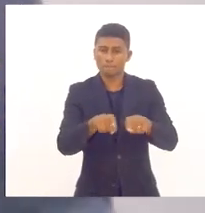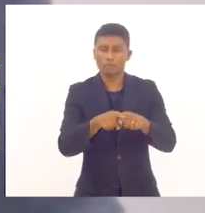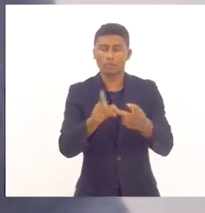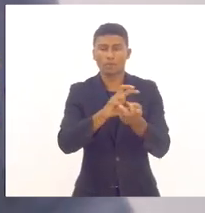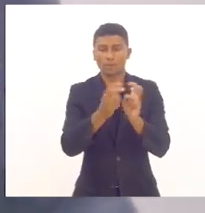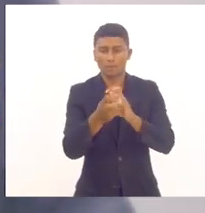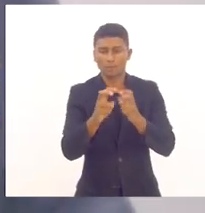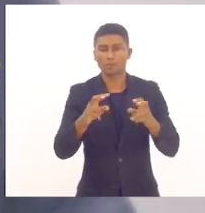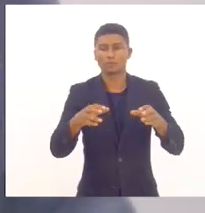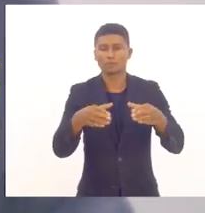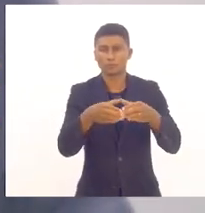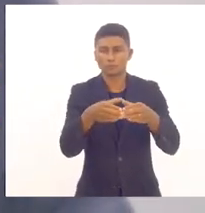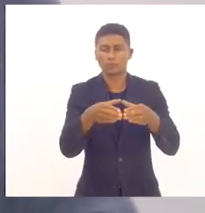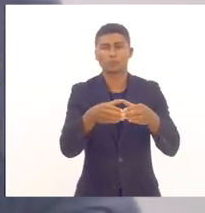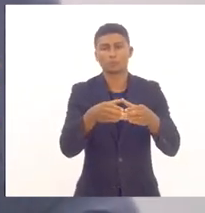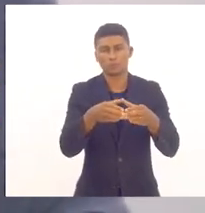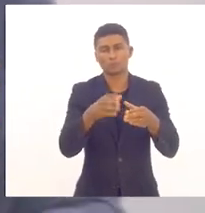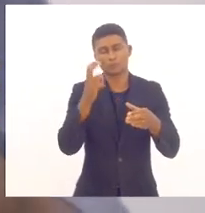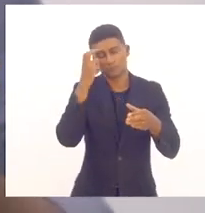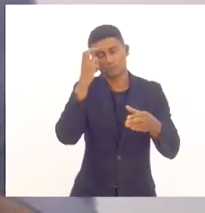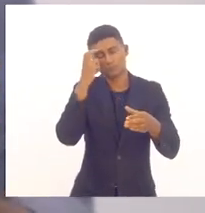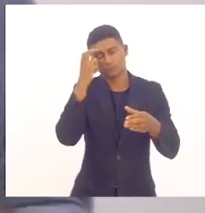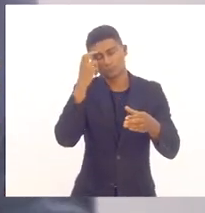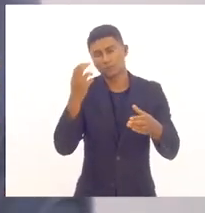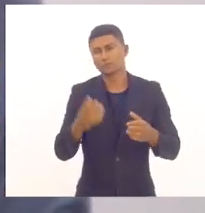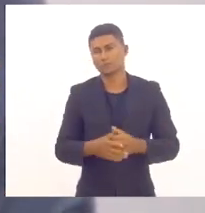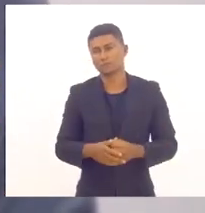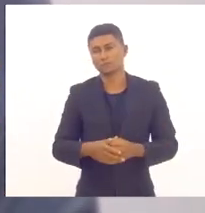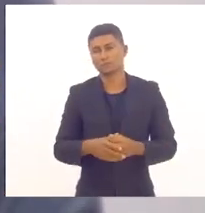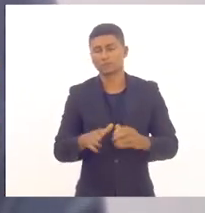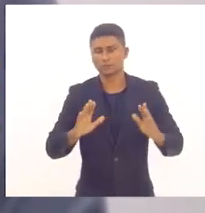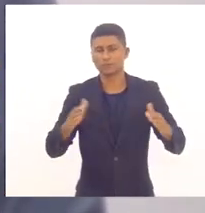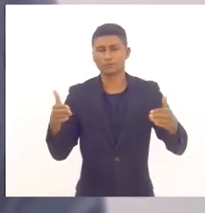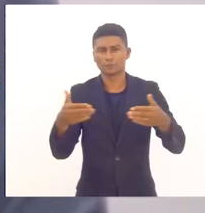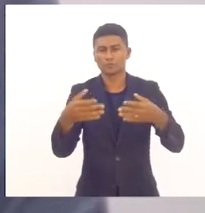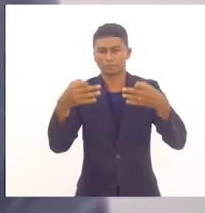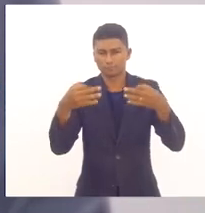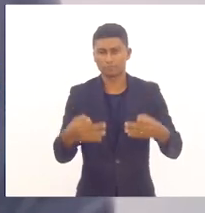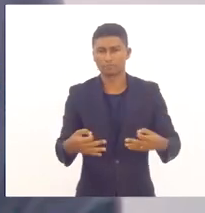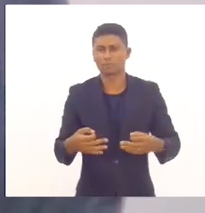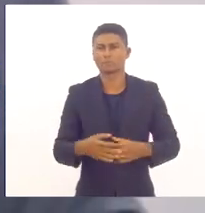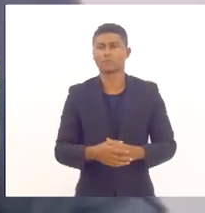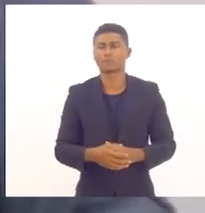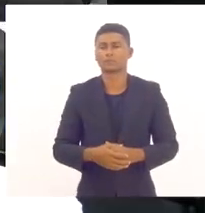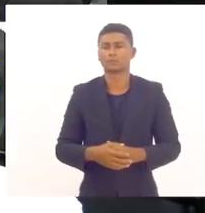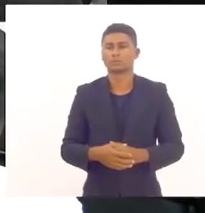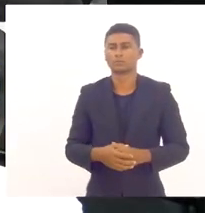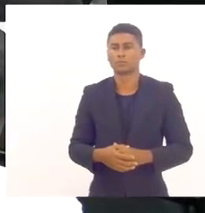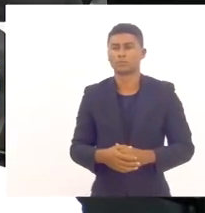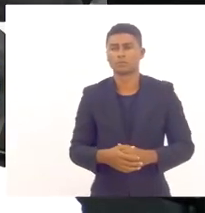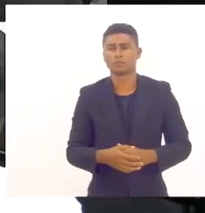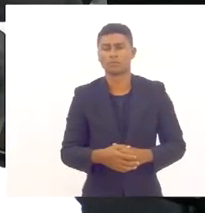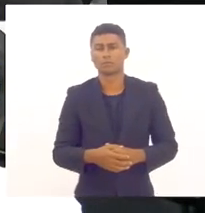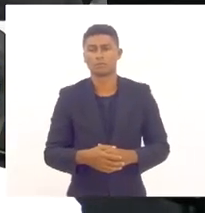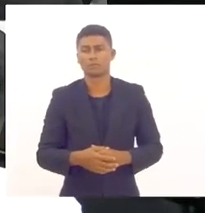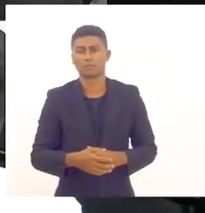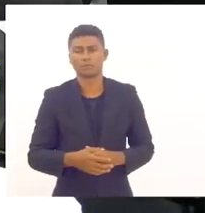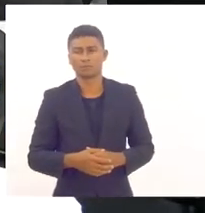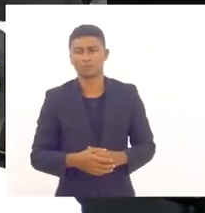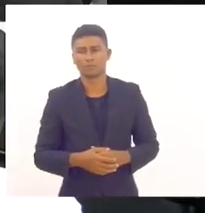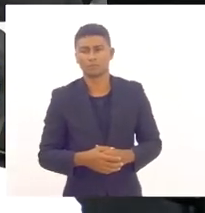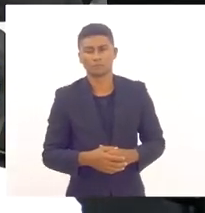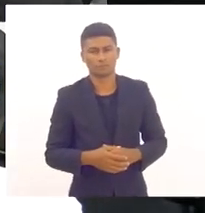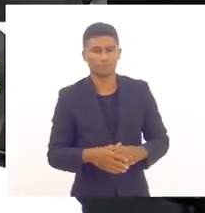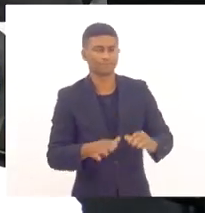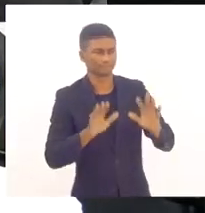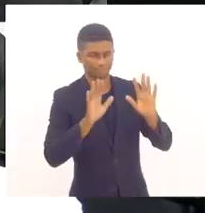capoeira no Conselho Estadual de Política Cultural. Né? Então, o fórum ele tem uma legitimidade. Muito obrigado, era o que eu tinha. Só um esclarecimento. Eu vou dar a